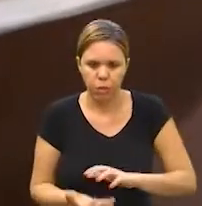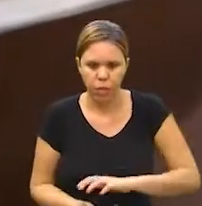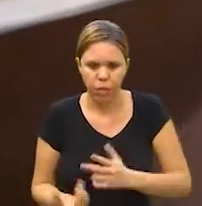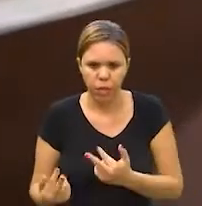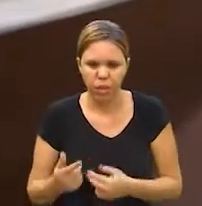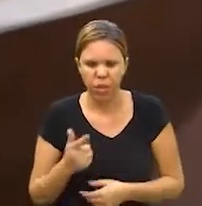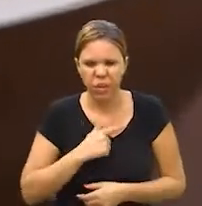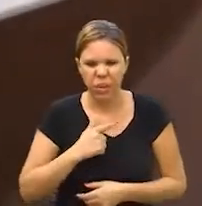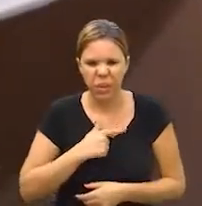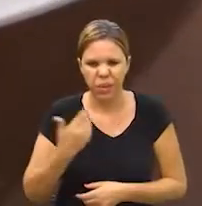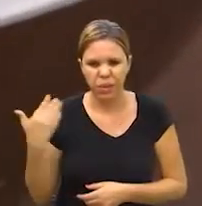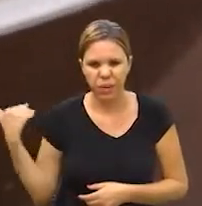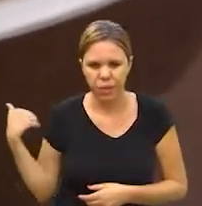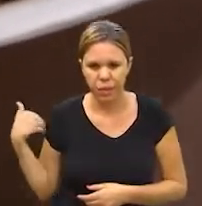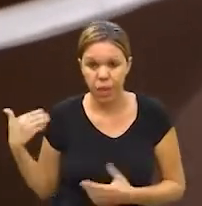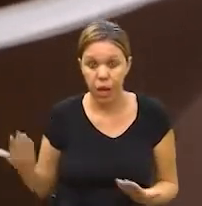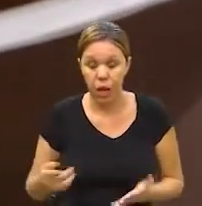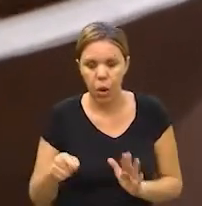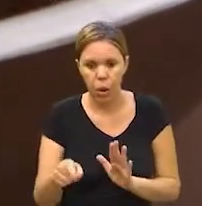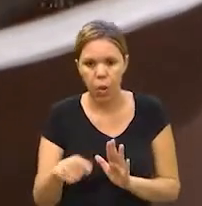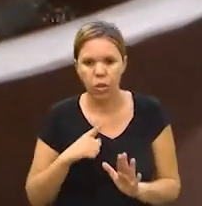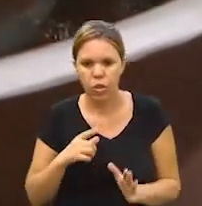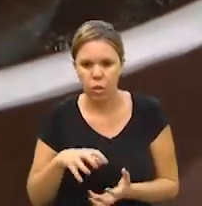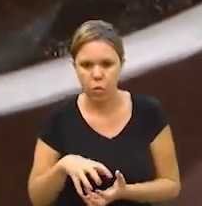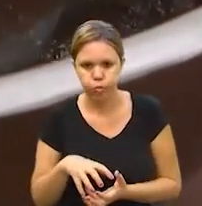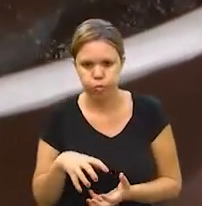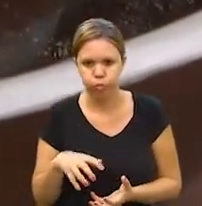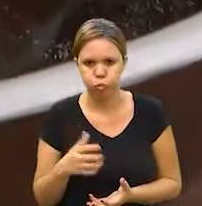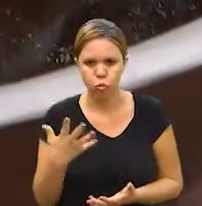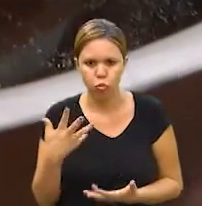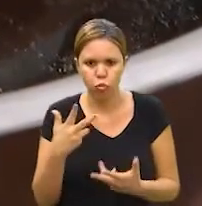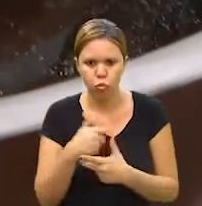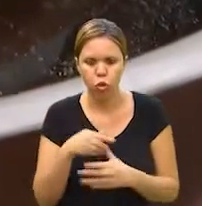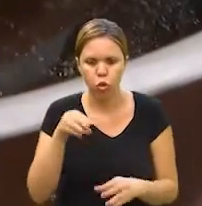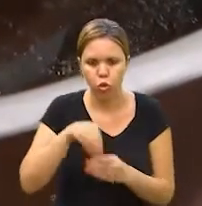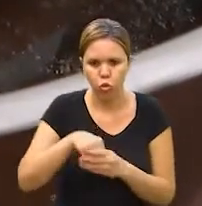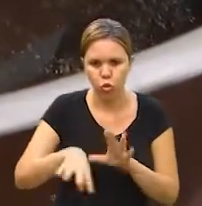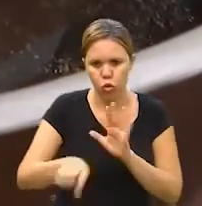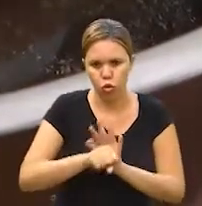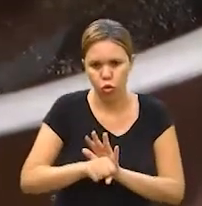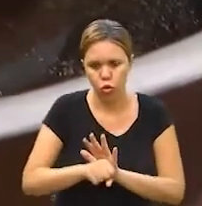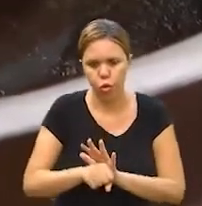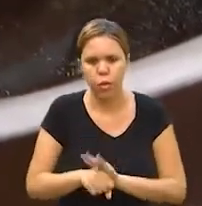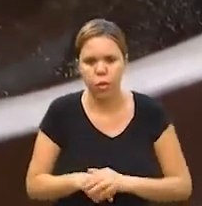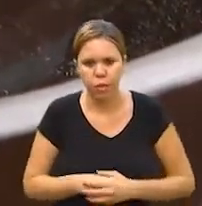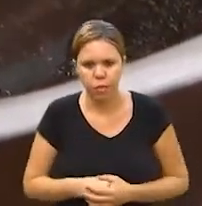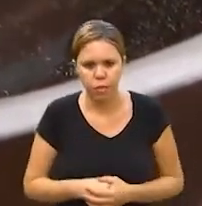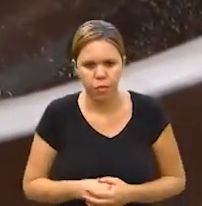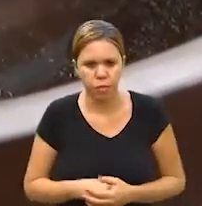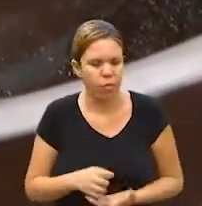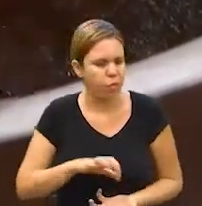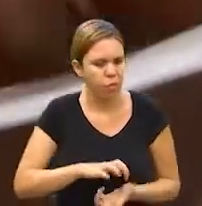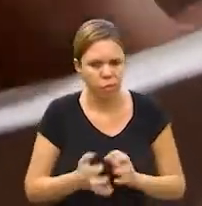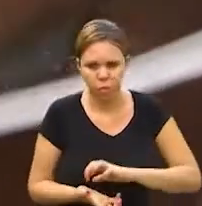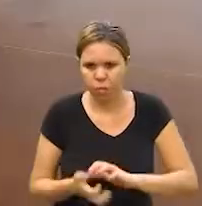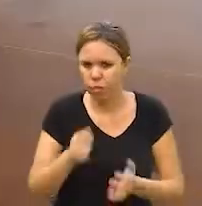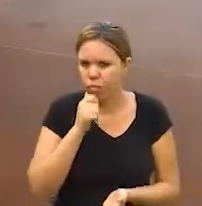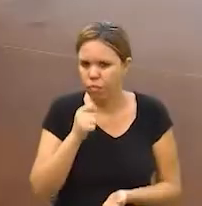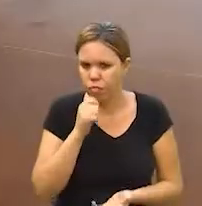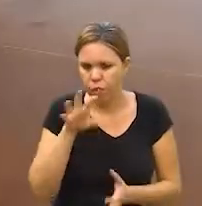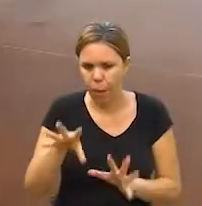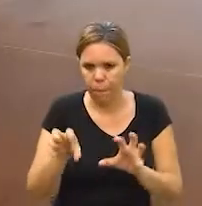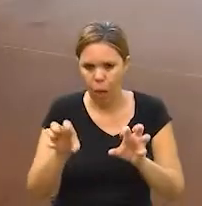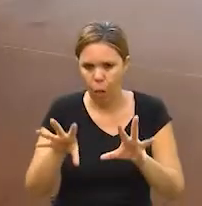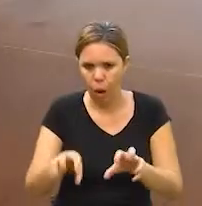disse, feia, né? Uhum. Agora nós já temos uma massa com glúten desenvolvido sem sova. Tá. Isso